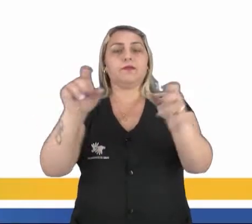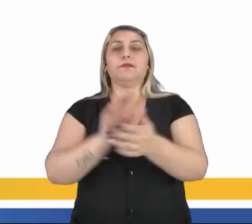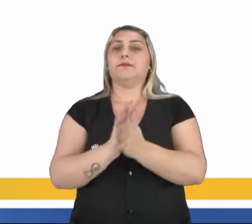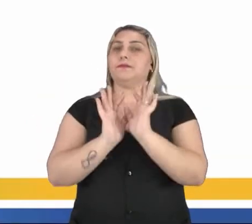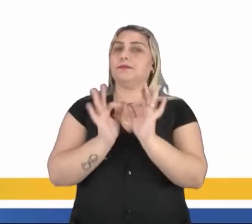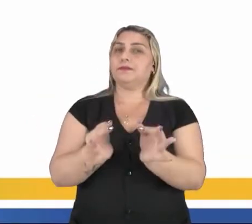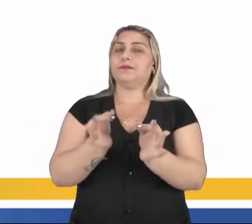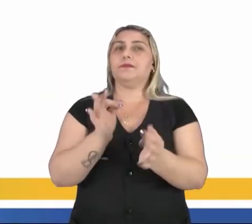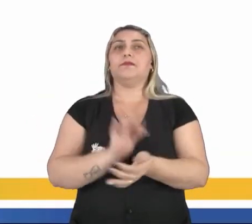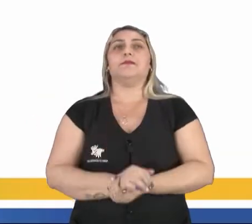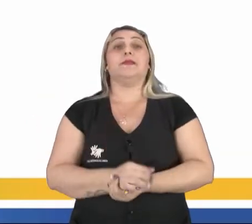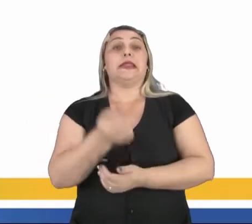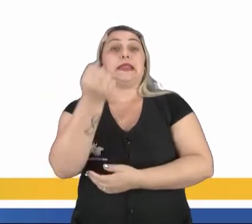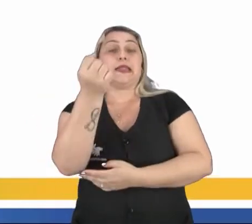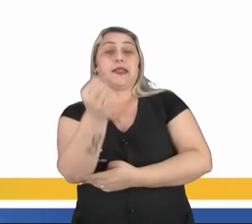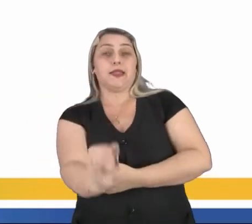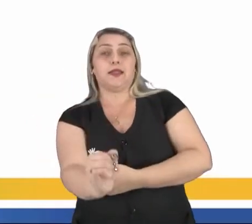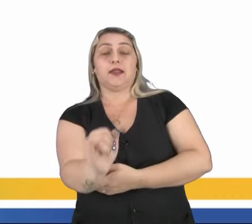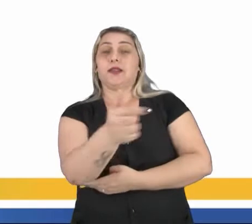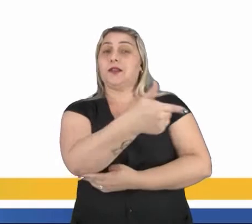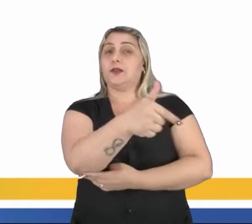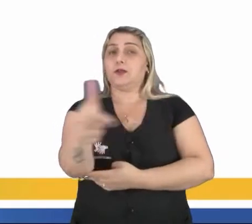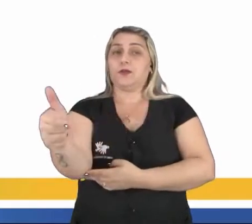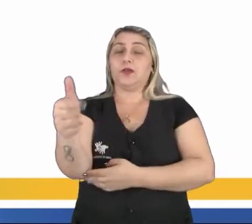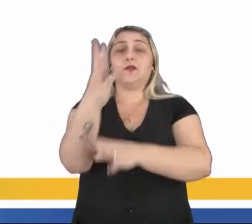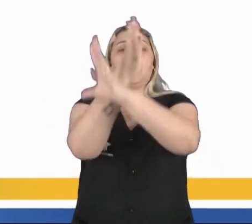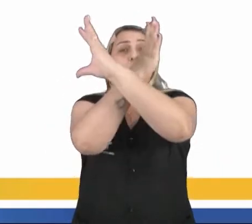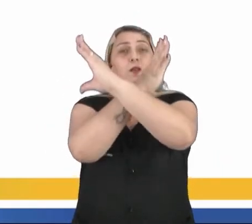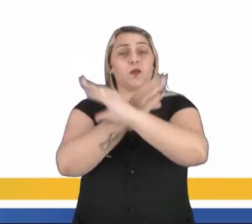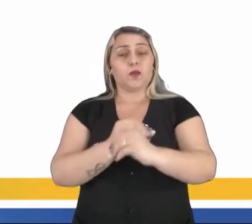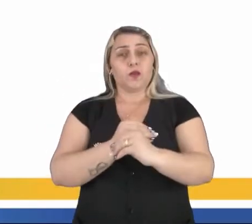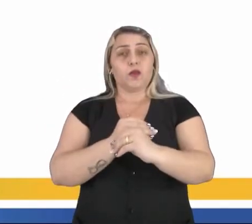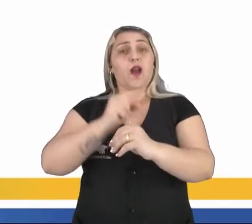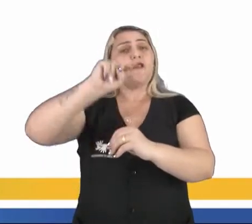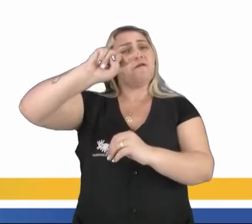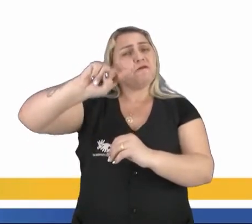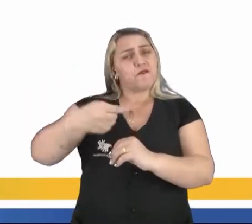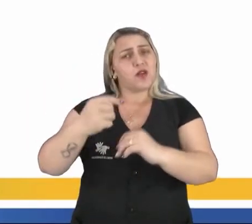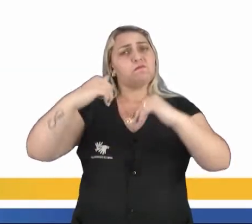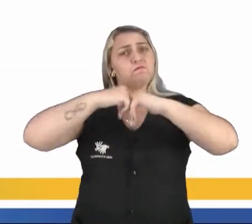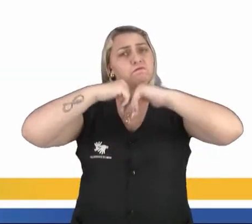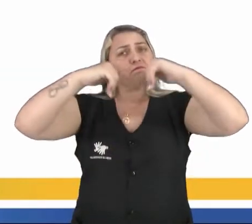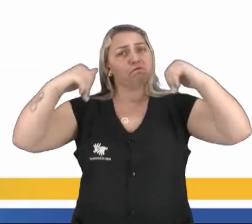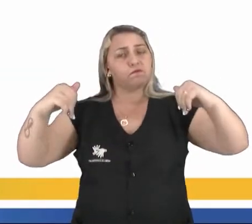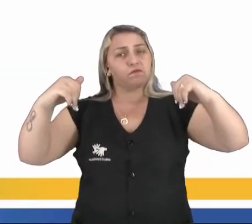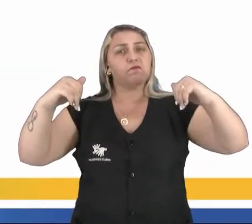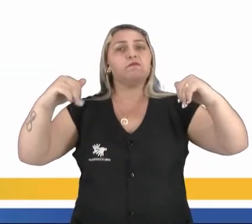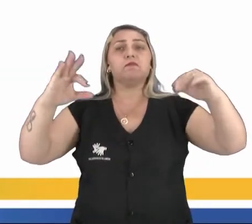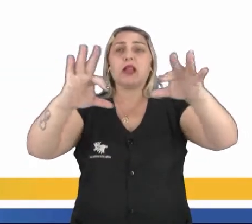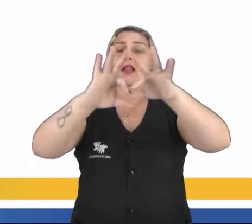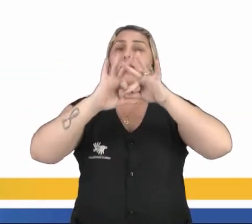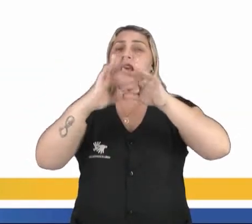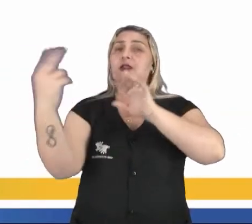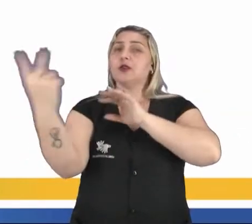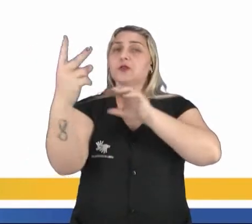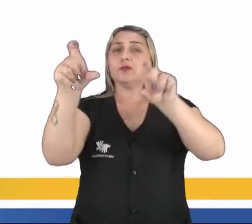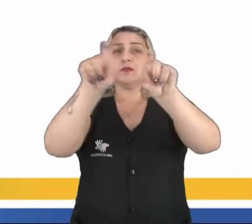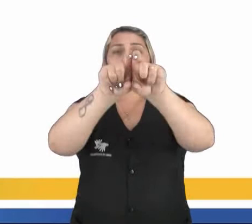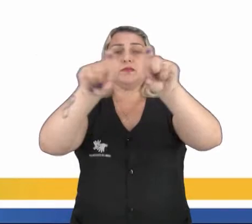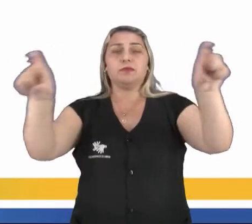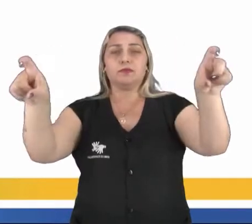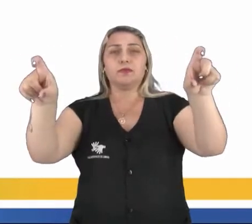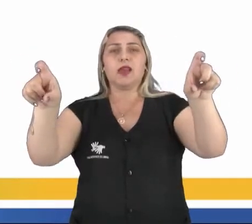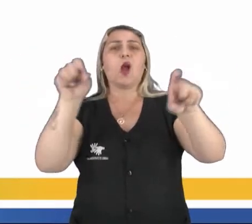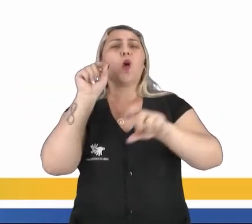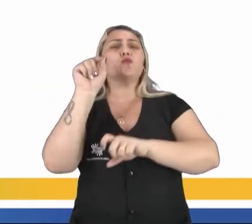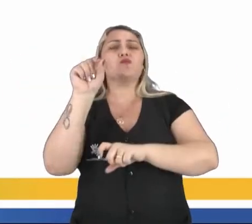orações, tá certo? E se não tiver uma conjunção, se for uma vírgula ligando essas duas orações,